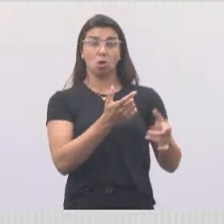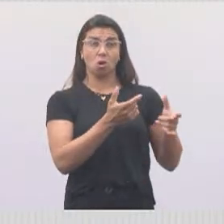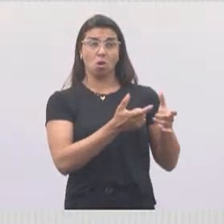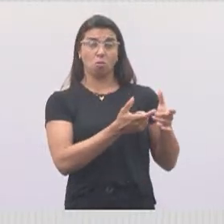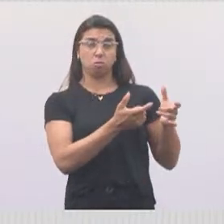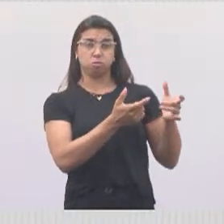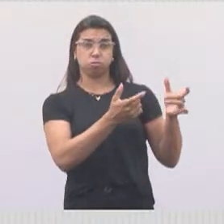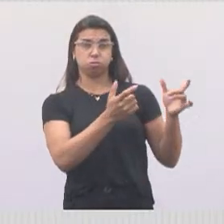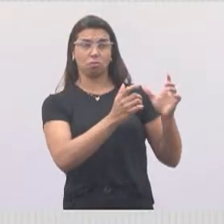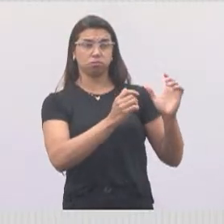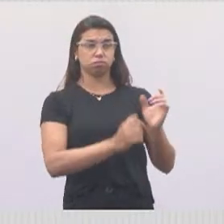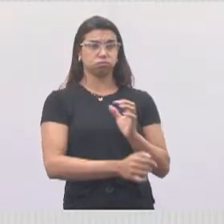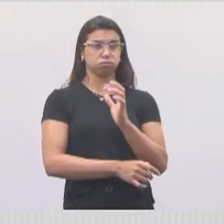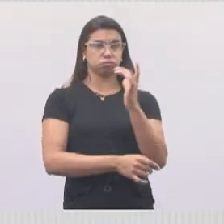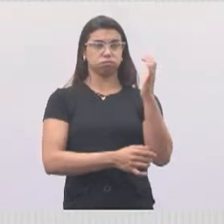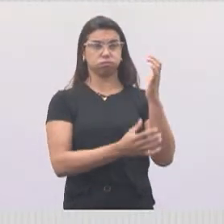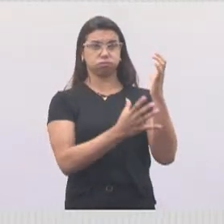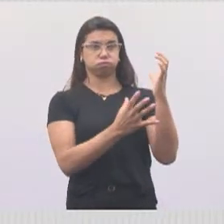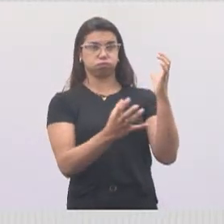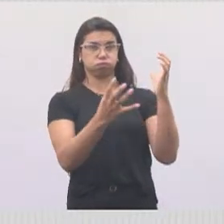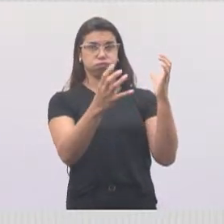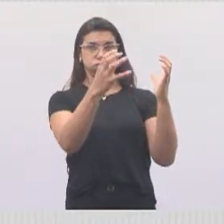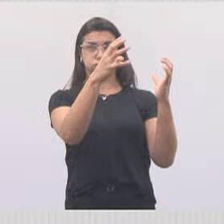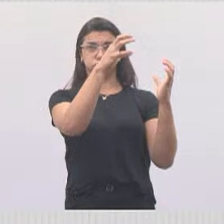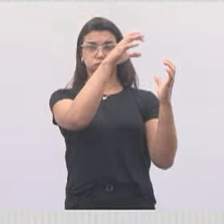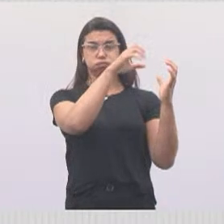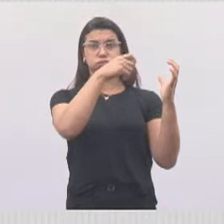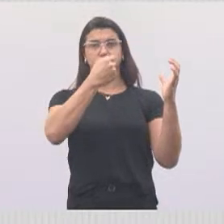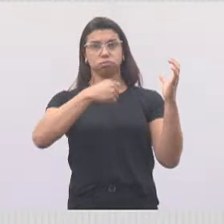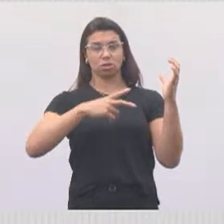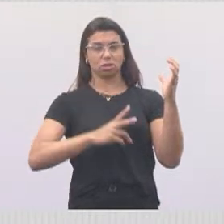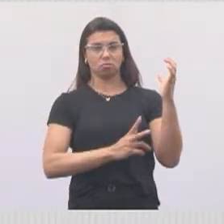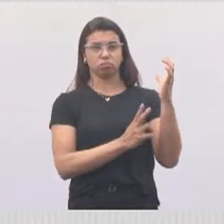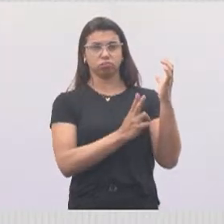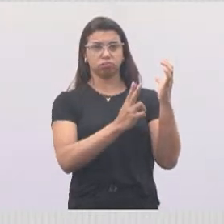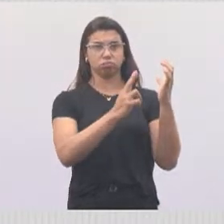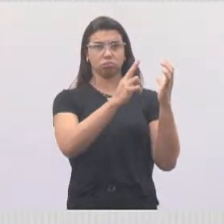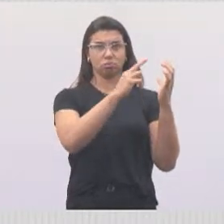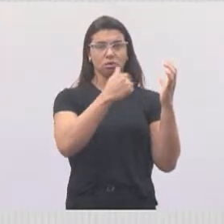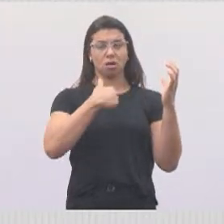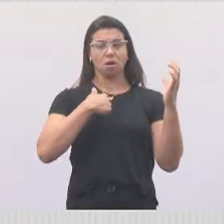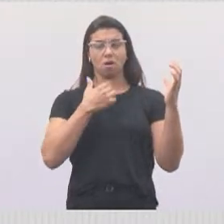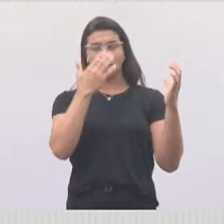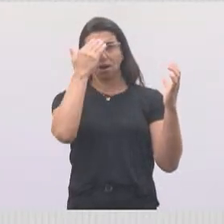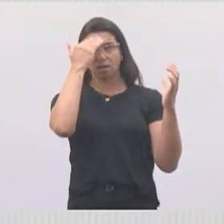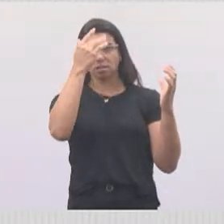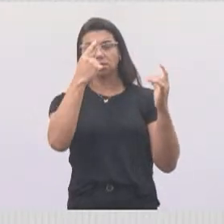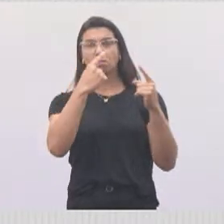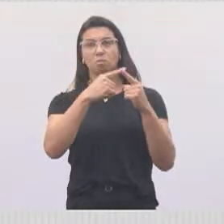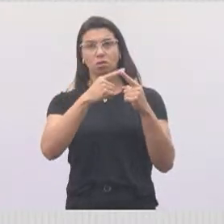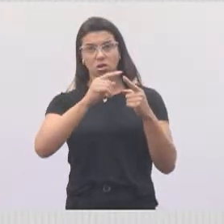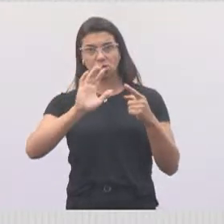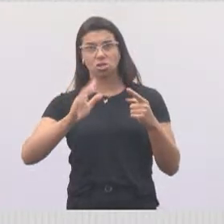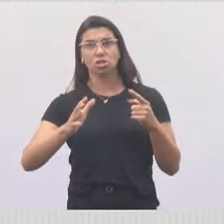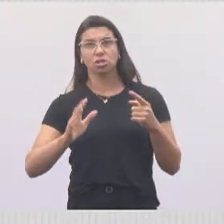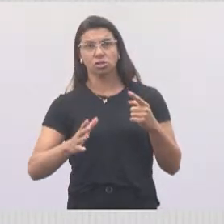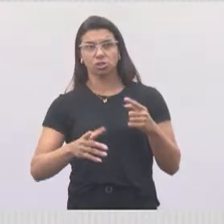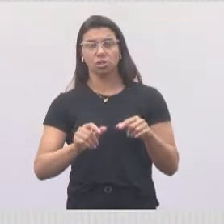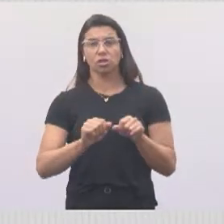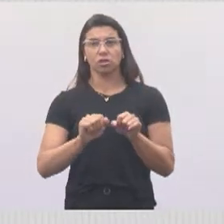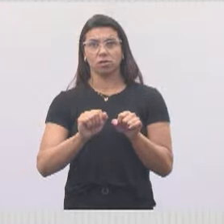Então, eles fizeram a poda das árvores. Então, quero agradecer o pessoal. O pessoal do bairro tem